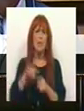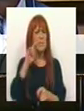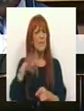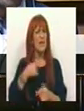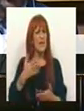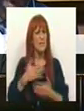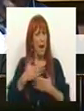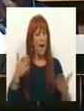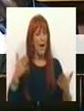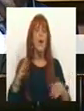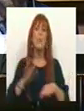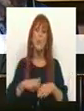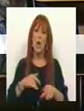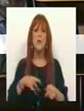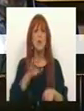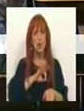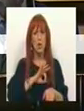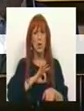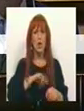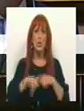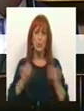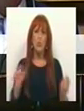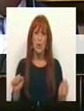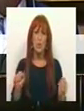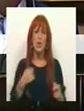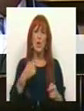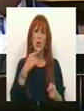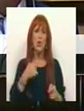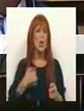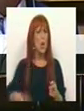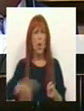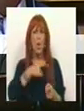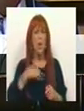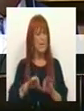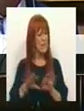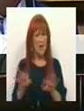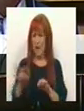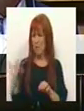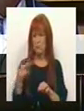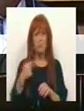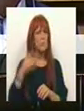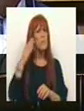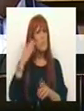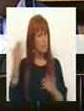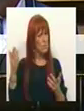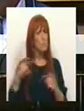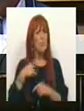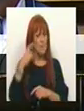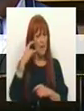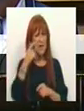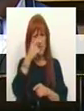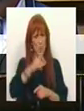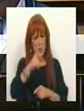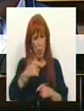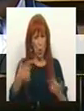defenderem. Por isso, senhor deputado, para lhe dizer que estamos, de facto, em sintonia e acho que pensar que as